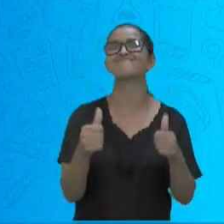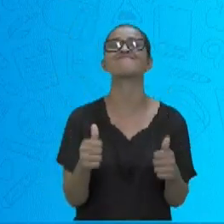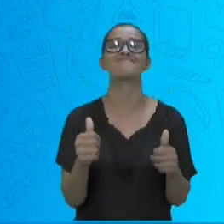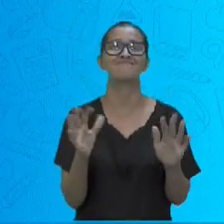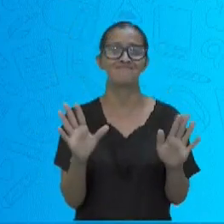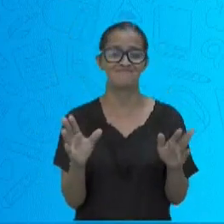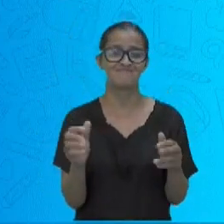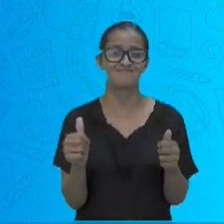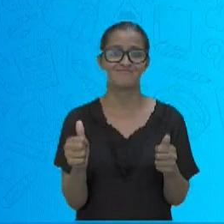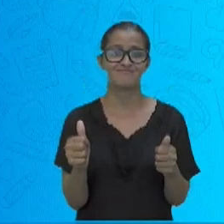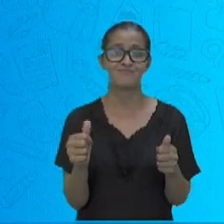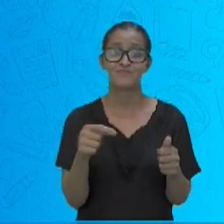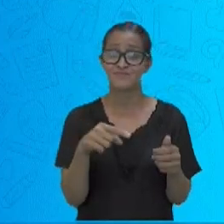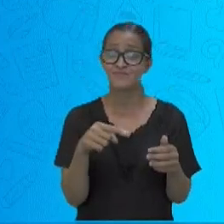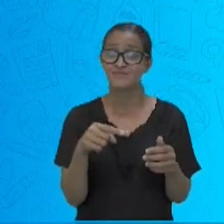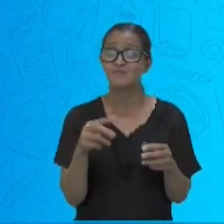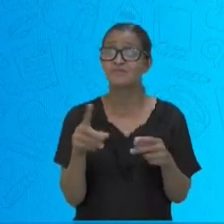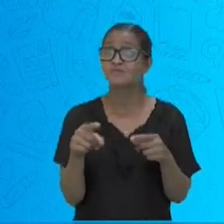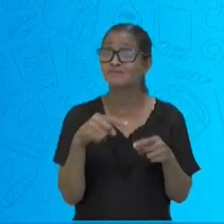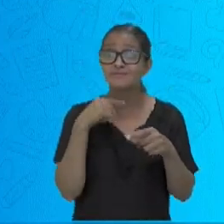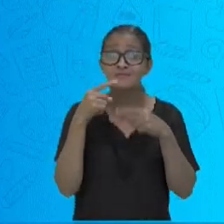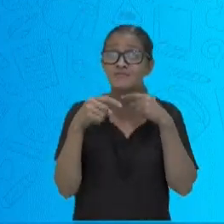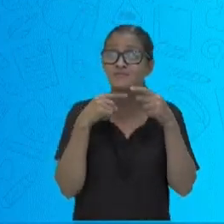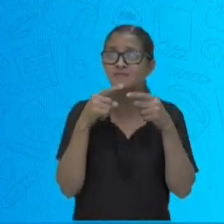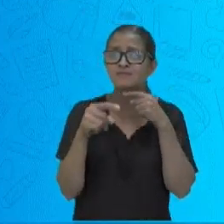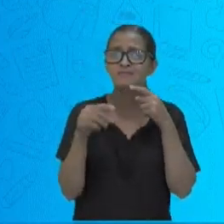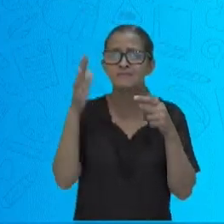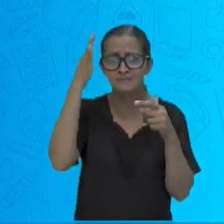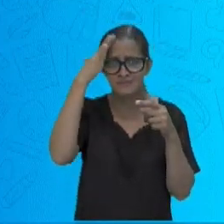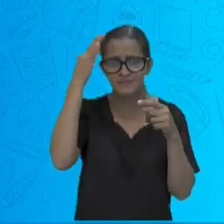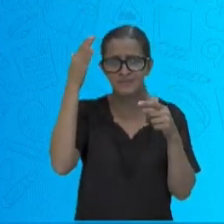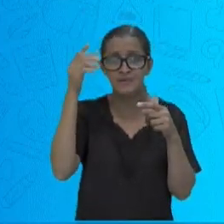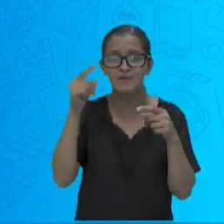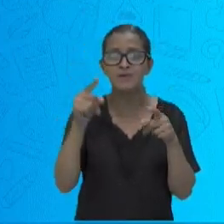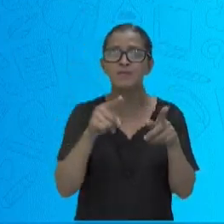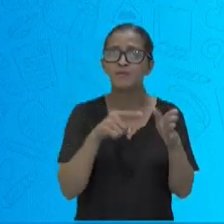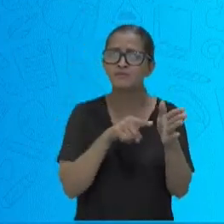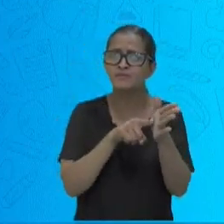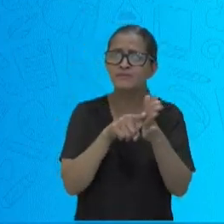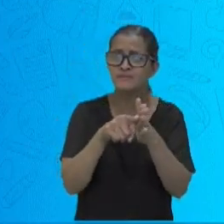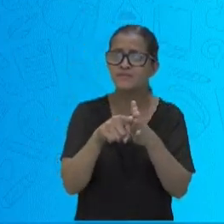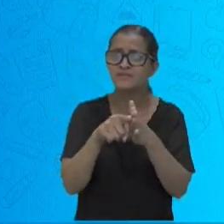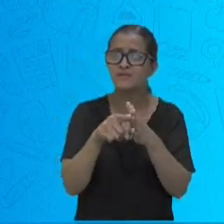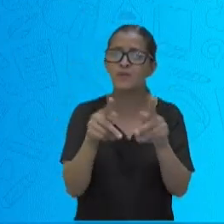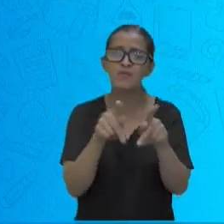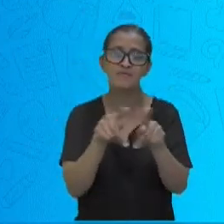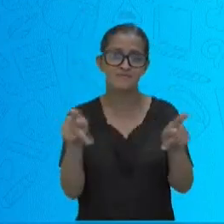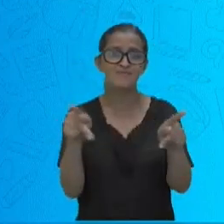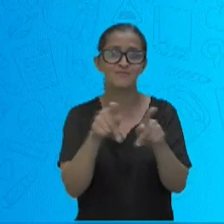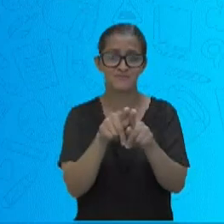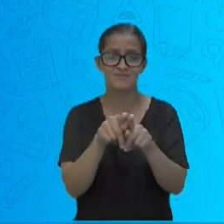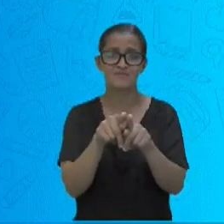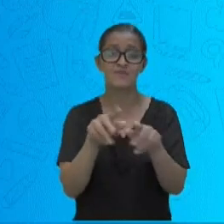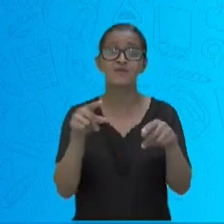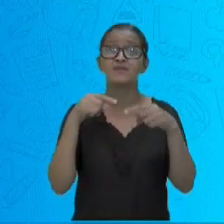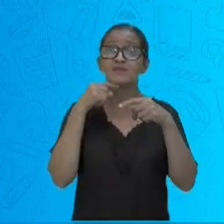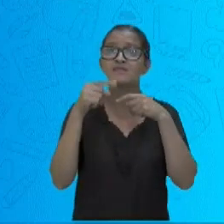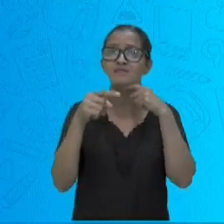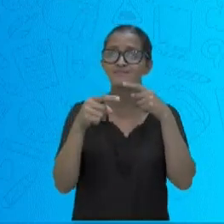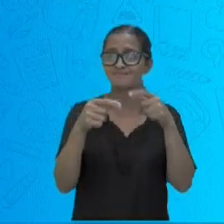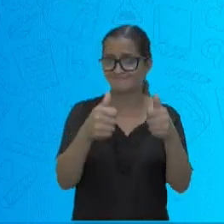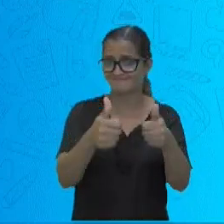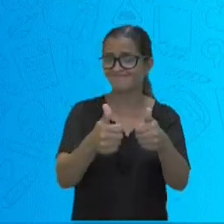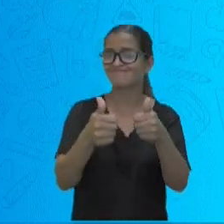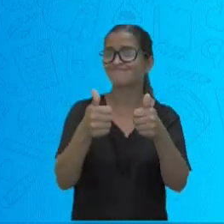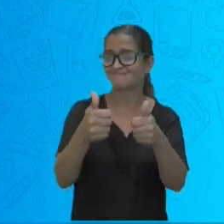tela. Ok? Se você tiver dúvidas, você pode entrar na plataforma, chamar o seu professor pelo chat e ele